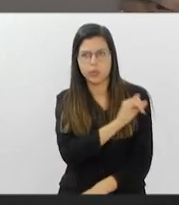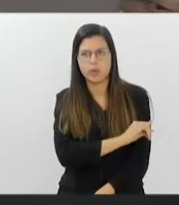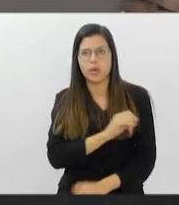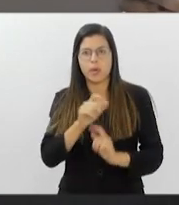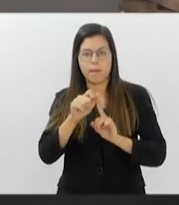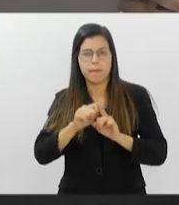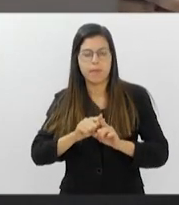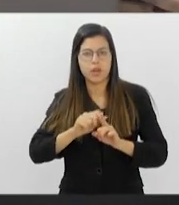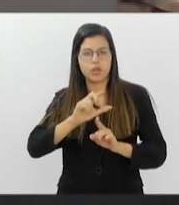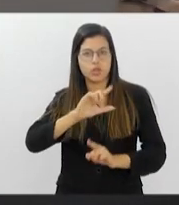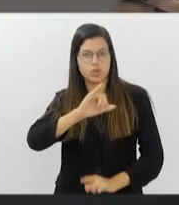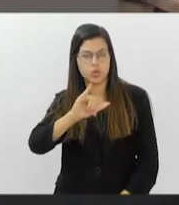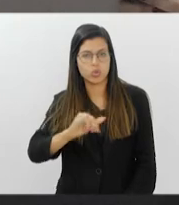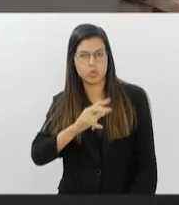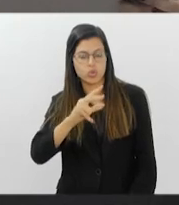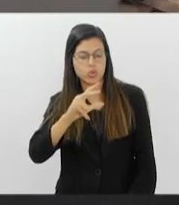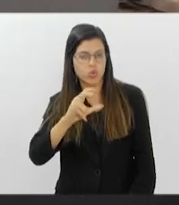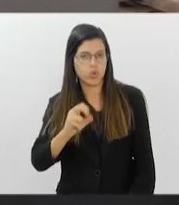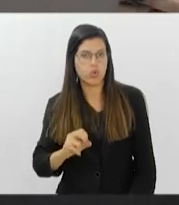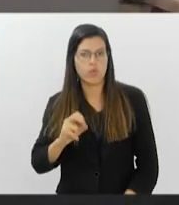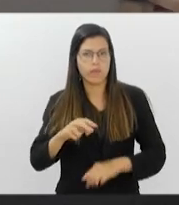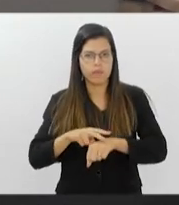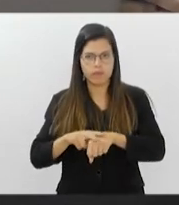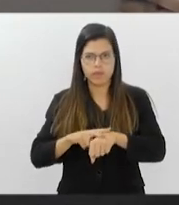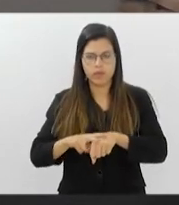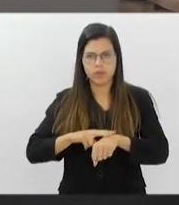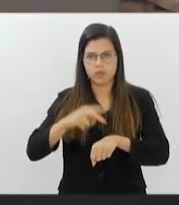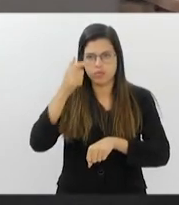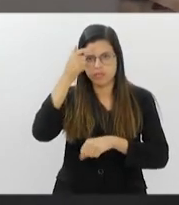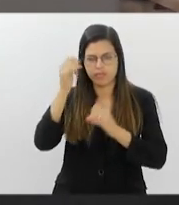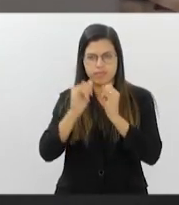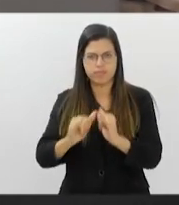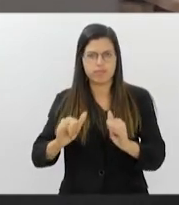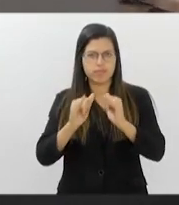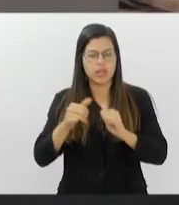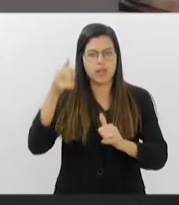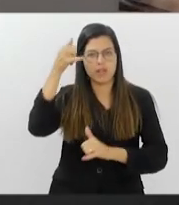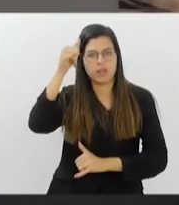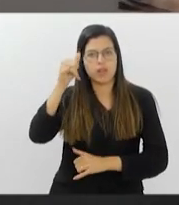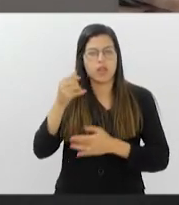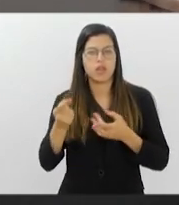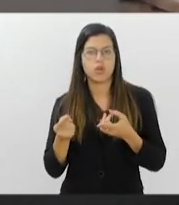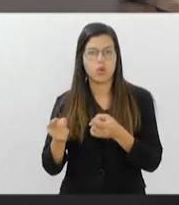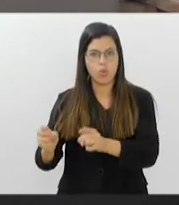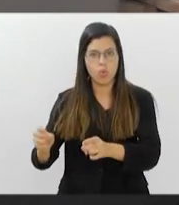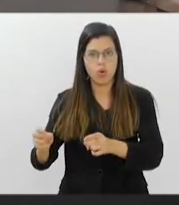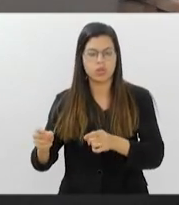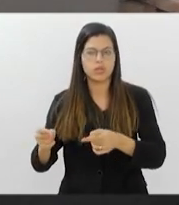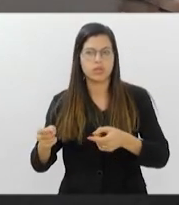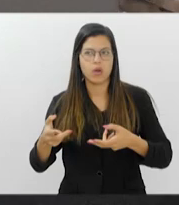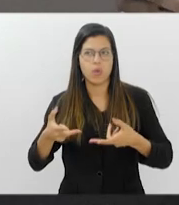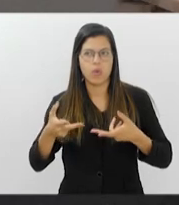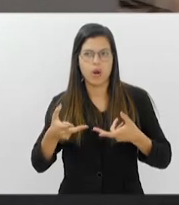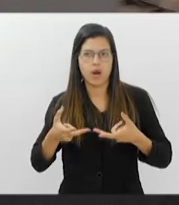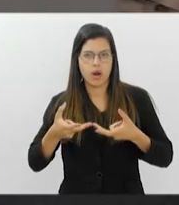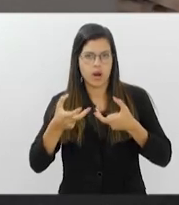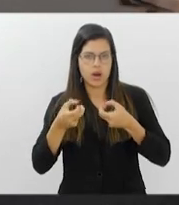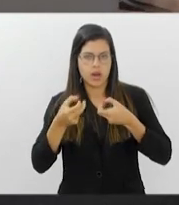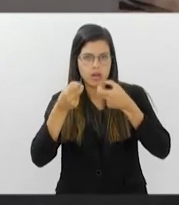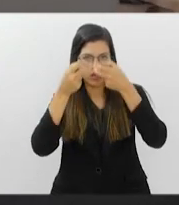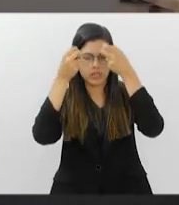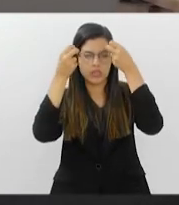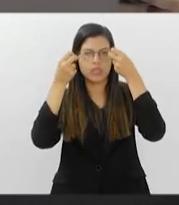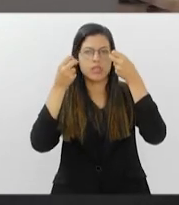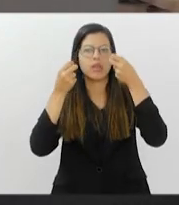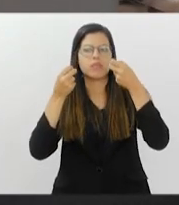Julho Verde, dedicado à conscientização, prevenção e combate ao câncer de cabeça e pescoço.